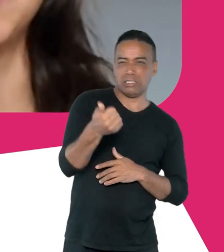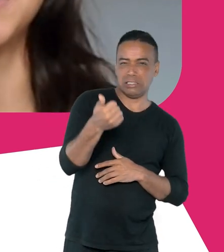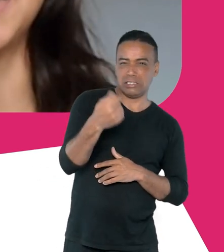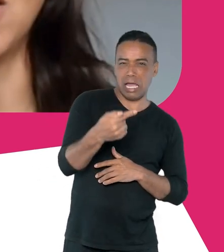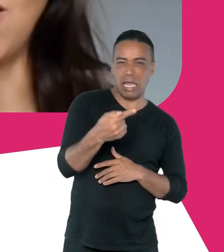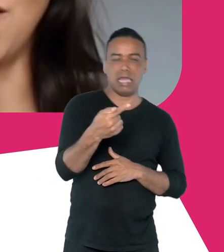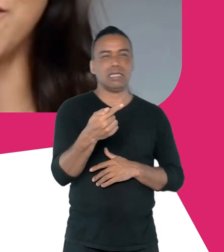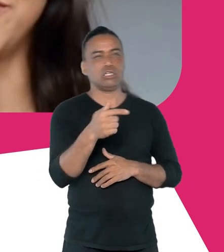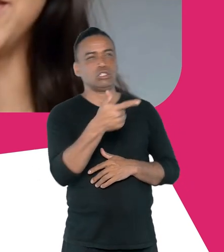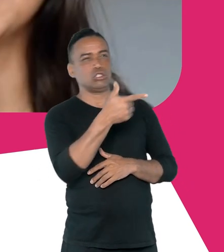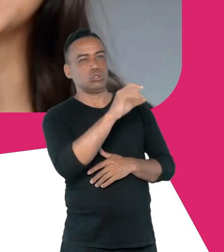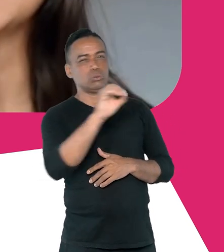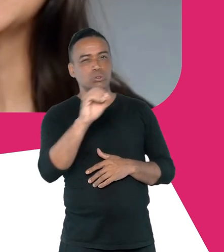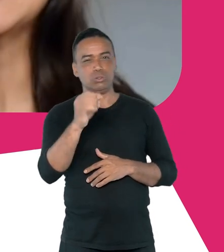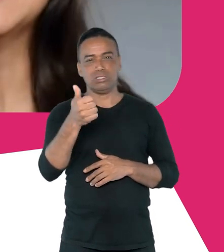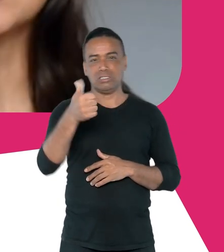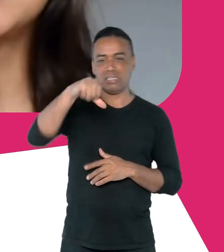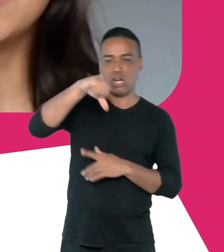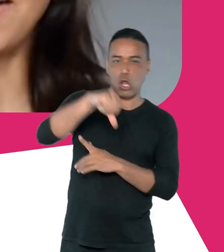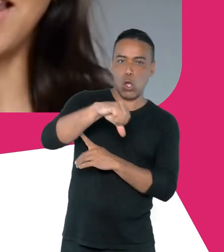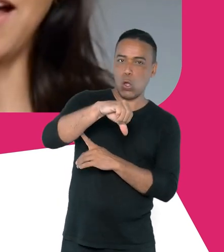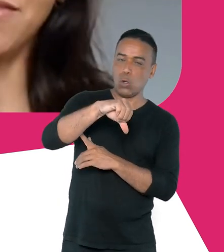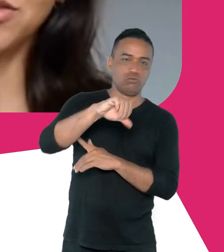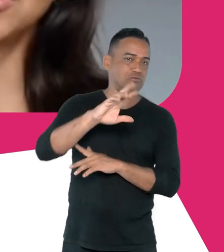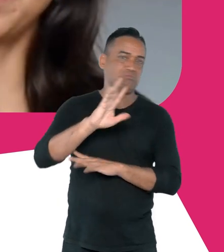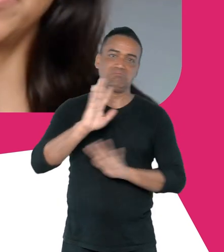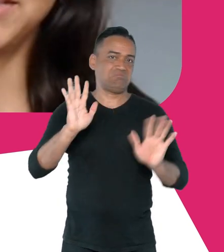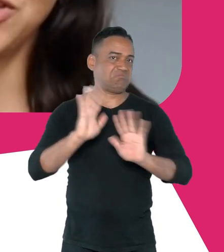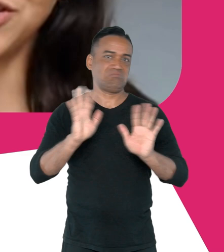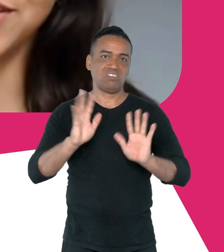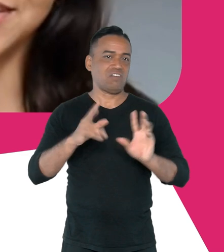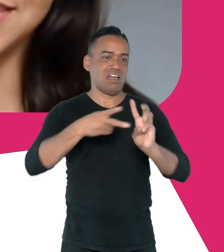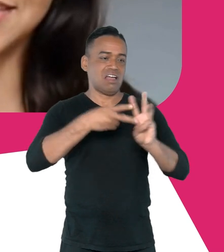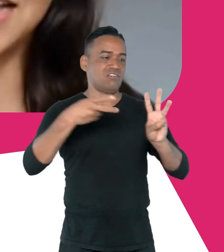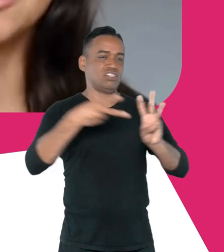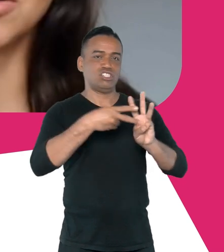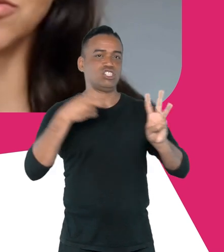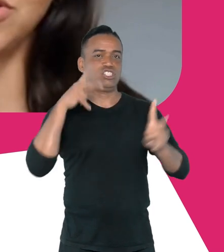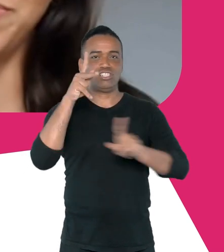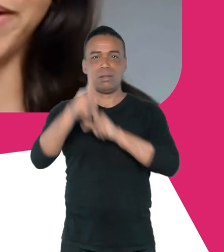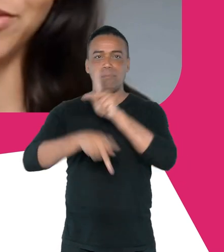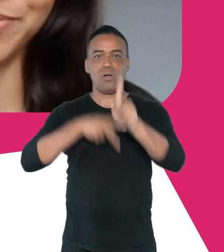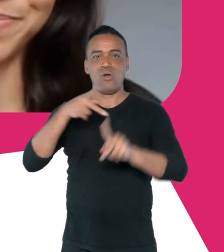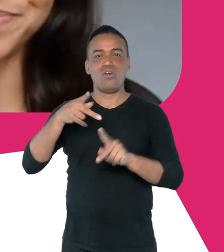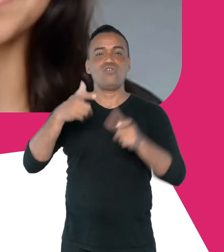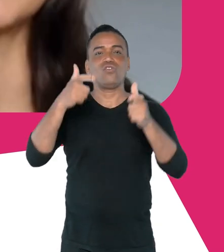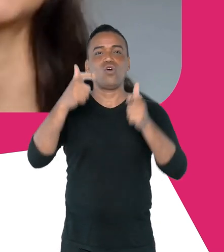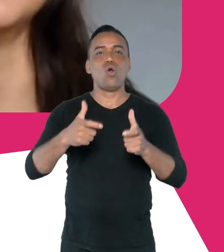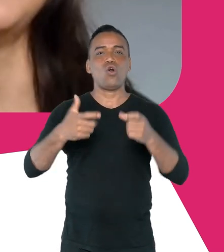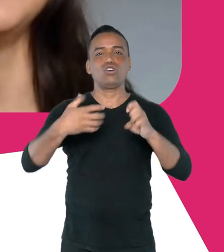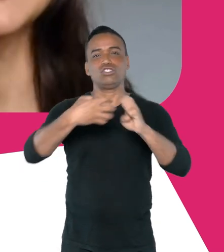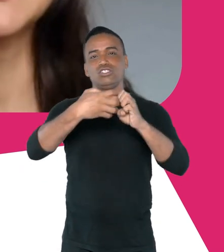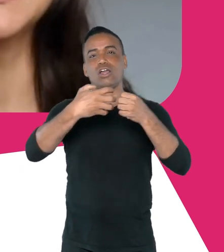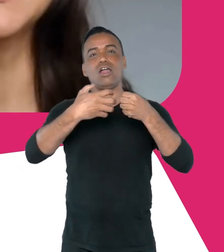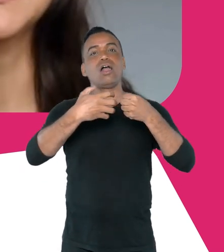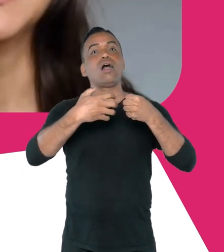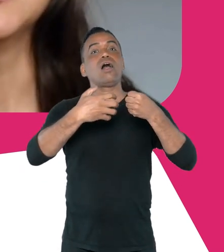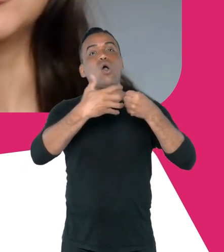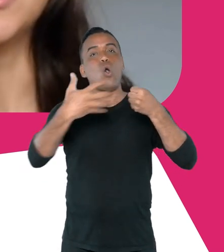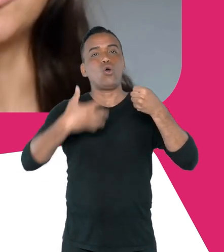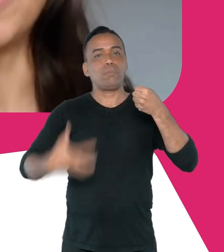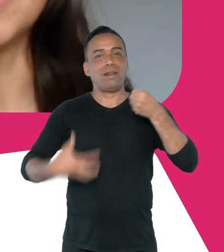2017, 2019, não se falava dos povos indígenas na região de Ouro Preto,